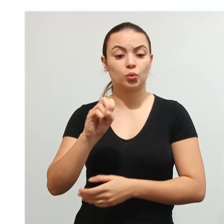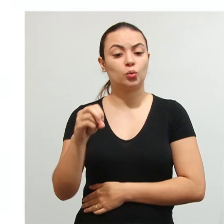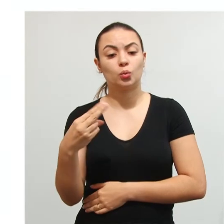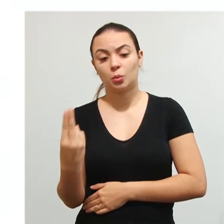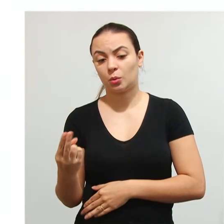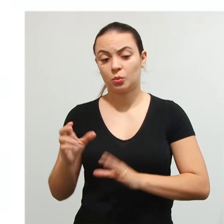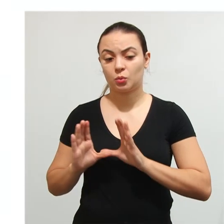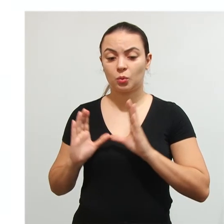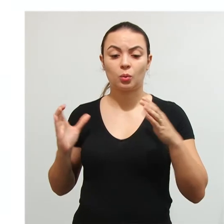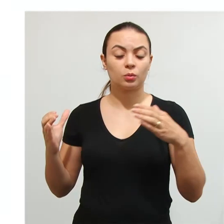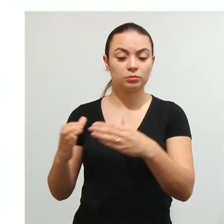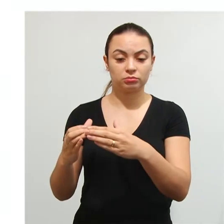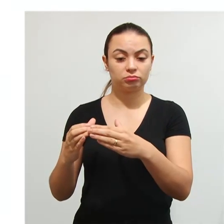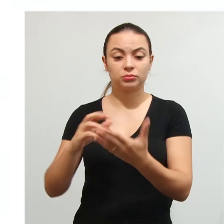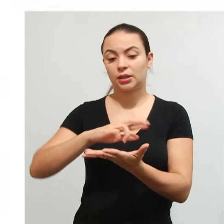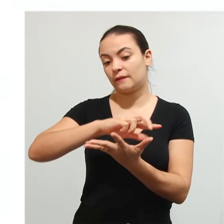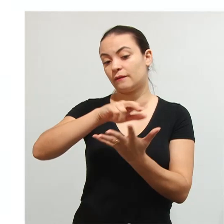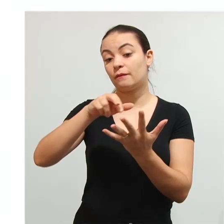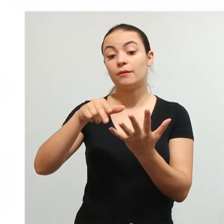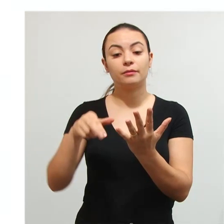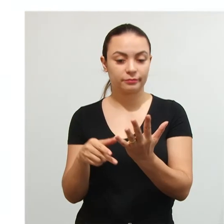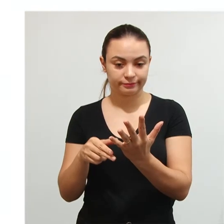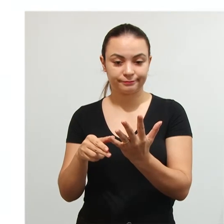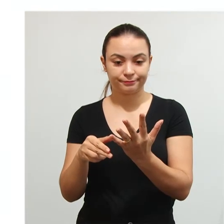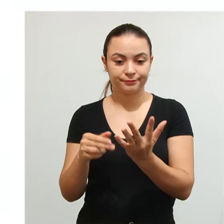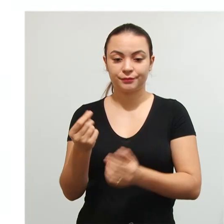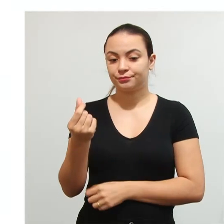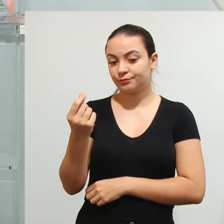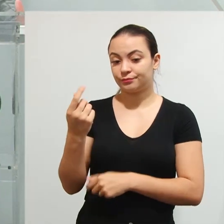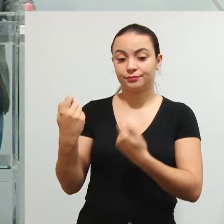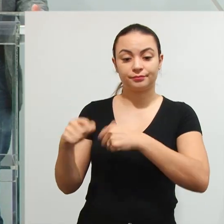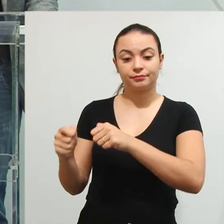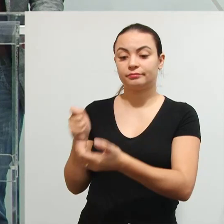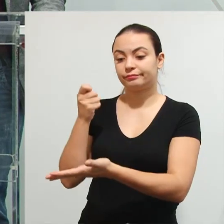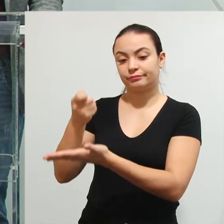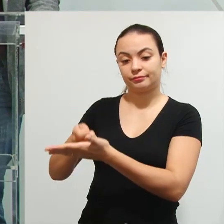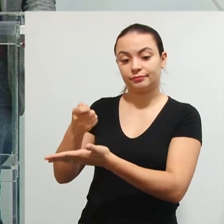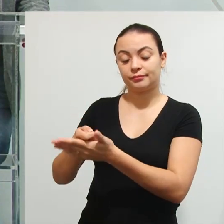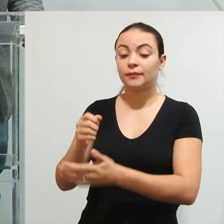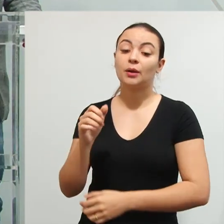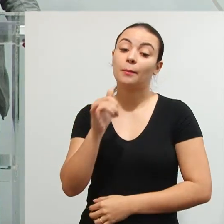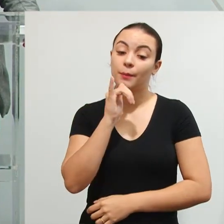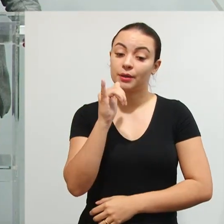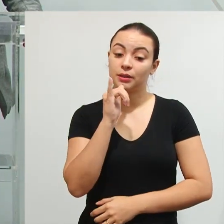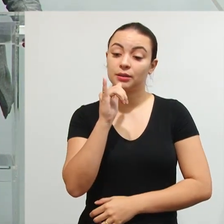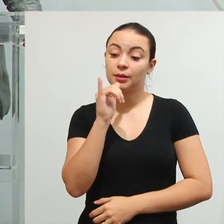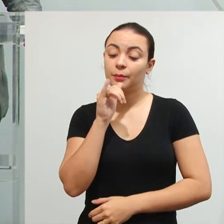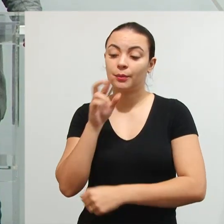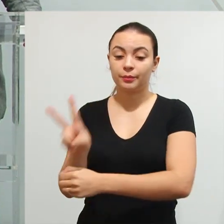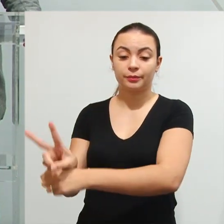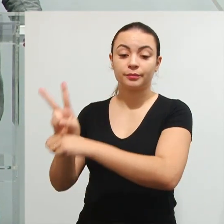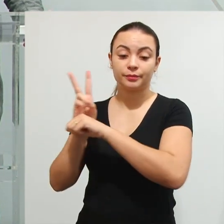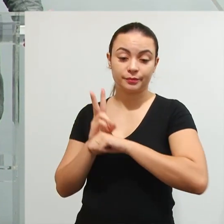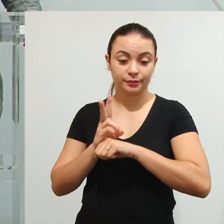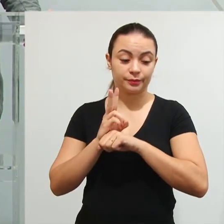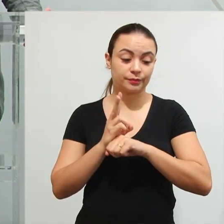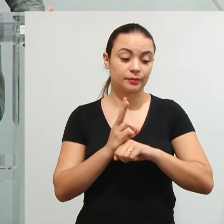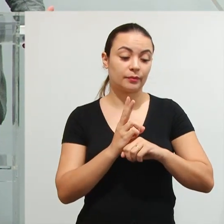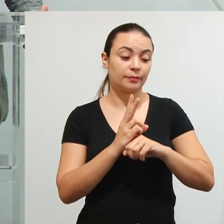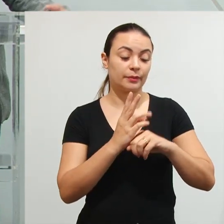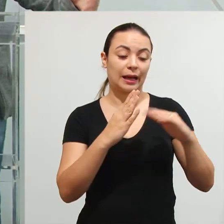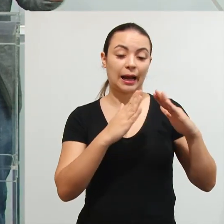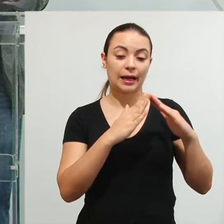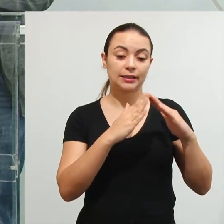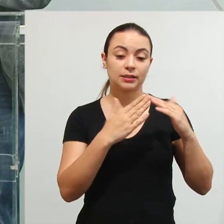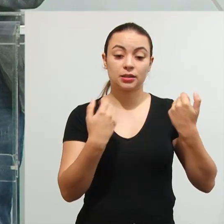outros então por exemplo quando você vai financiar a tua casa você precisa pagar avaliação do imóvel ou seguro